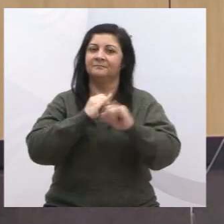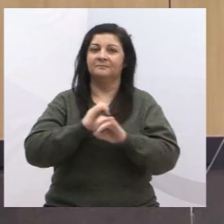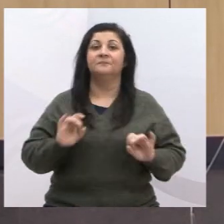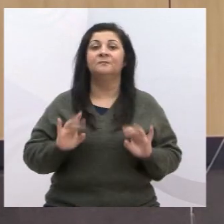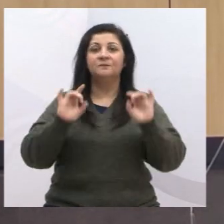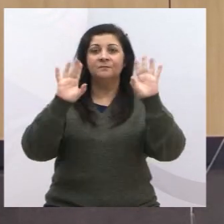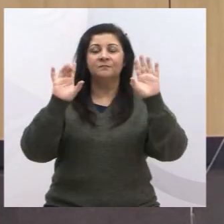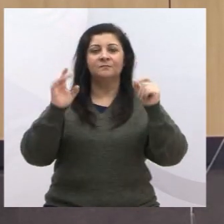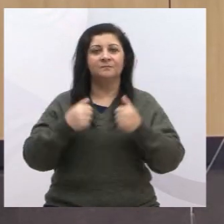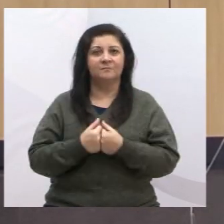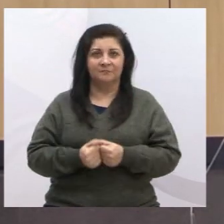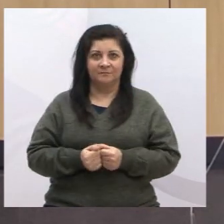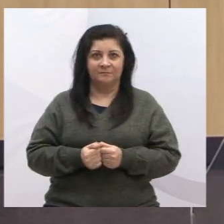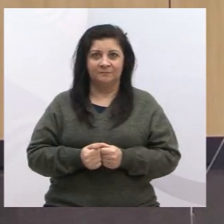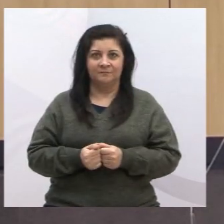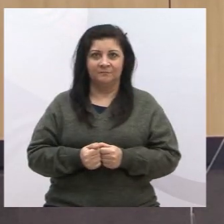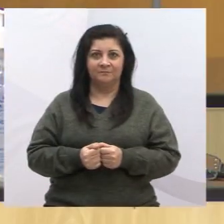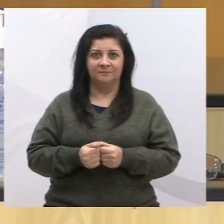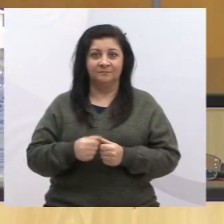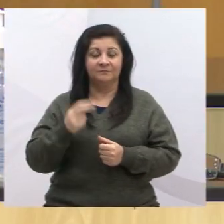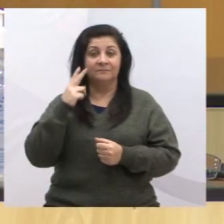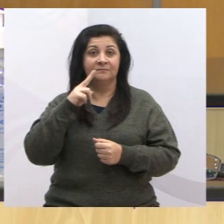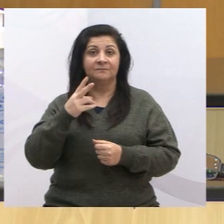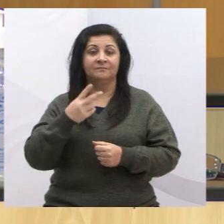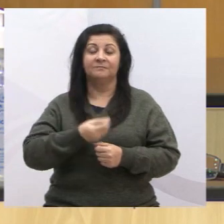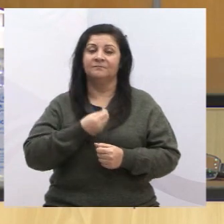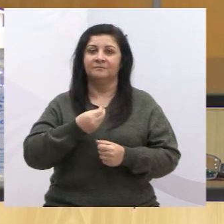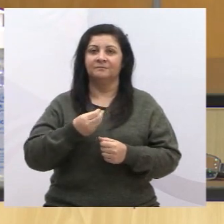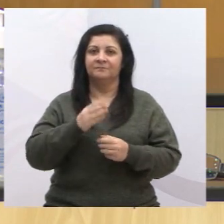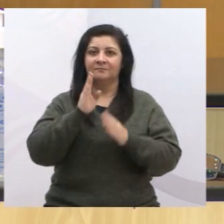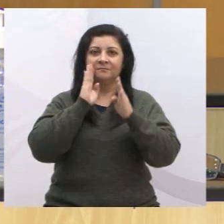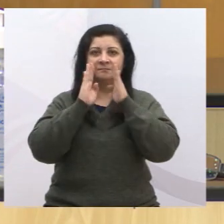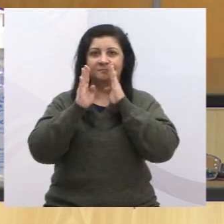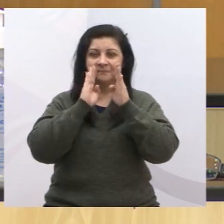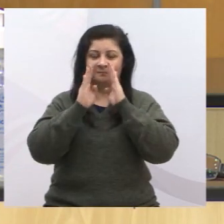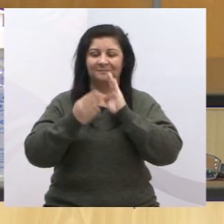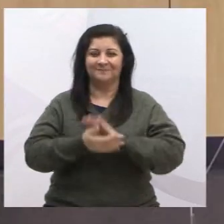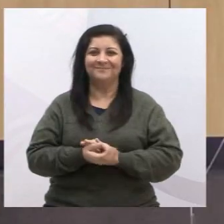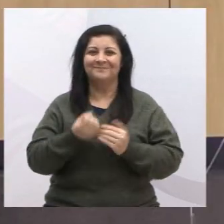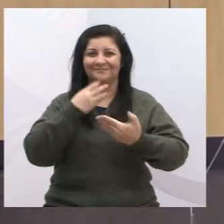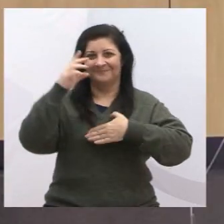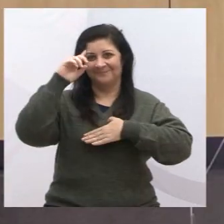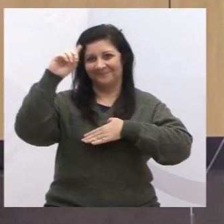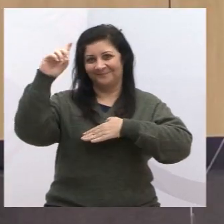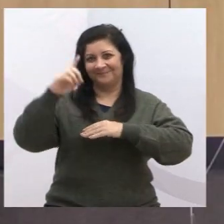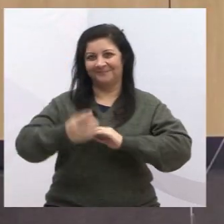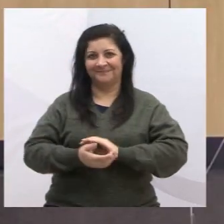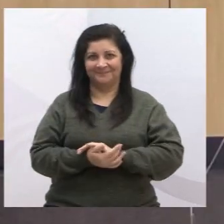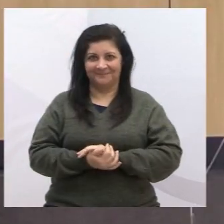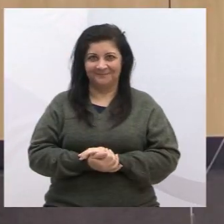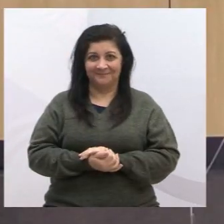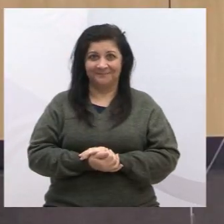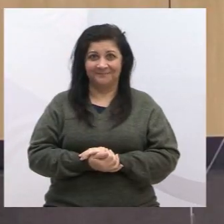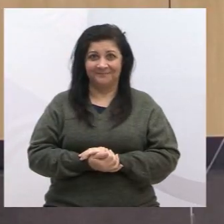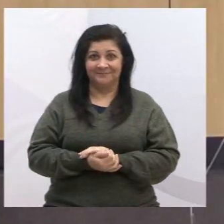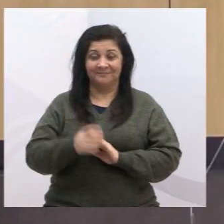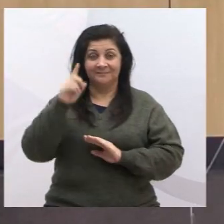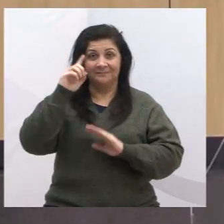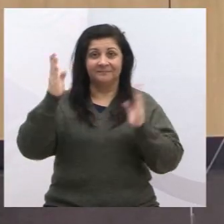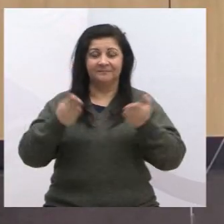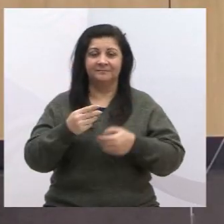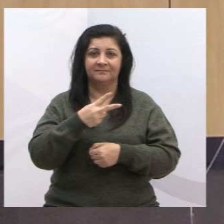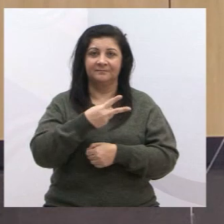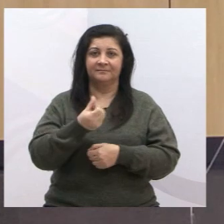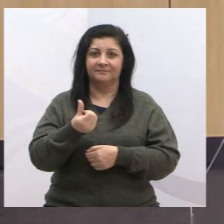especial aquele que nos assiste ao vivo pela página da Câmara do Facebook, um bom dia. Na presente data de